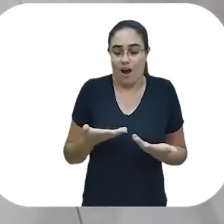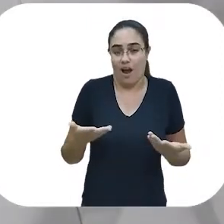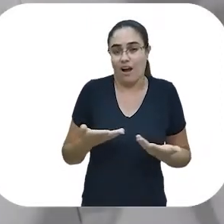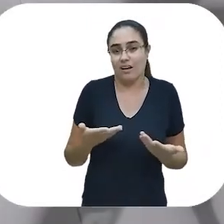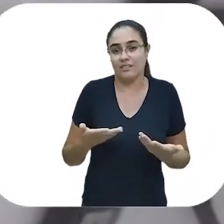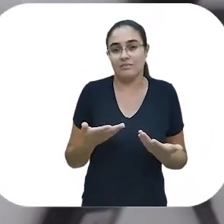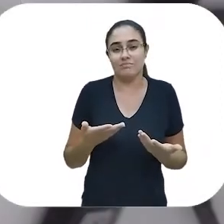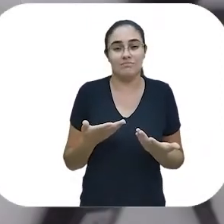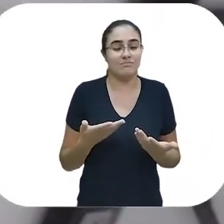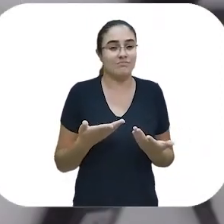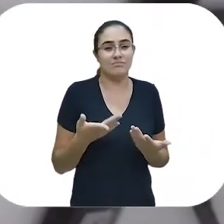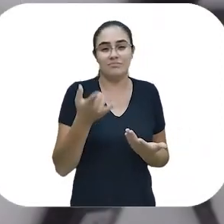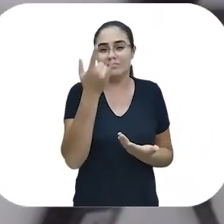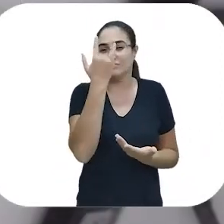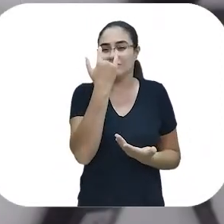a